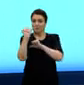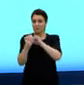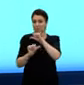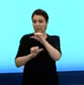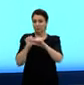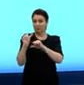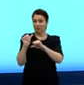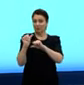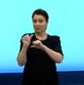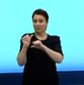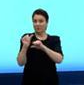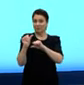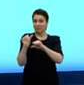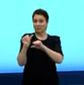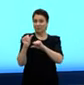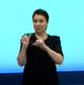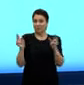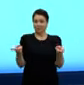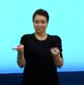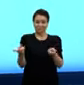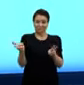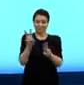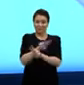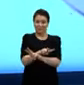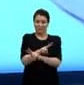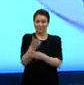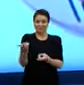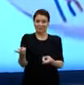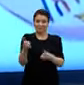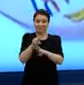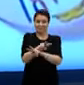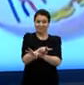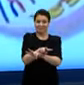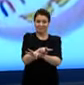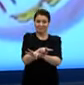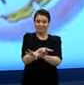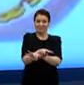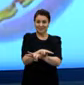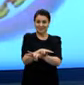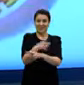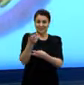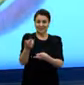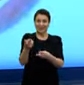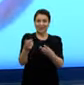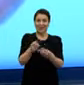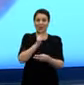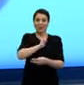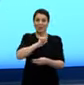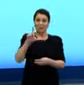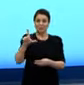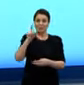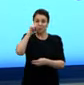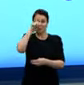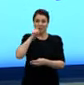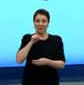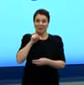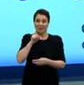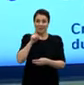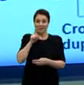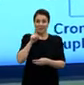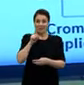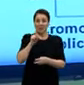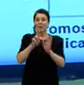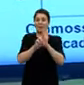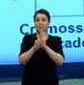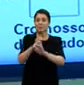pedaços. E aqui, ó, esse daqui ficou com o pedaço amarelo, esse aqui ficou com o pedaço azul. É só uma representação em cores para que a gente